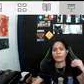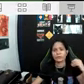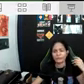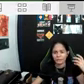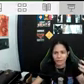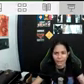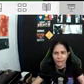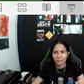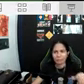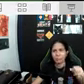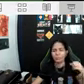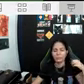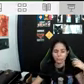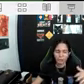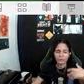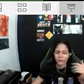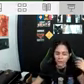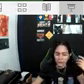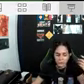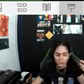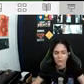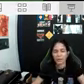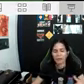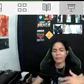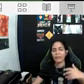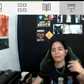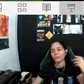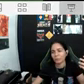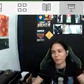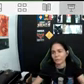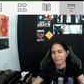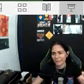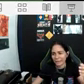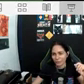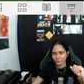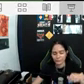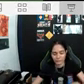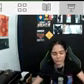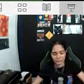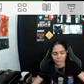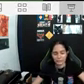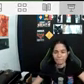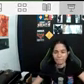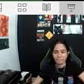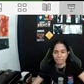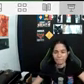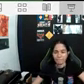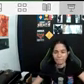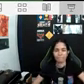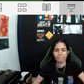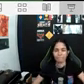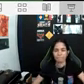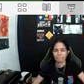equipamentos, tempo, o próprio dinheiro de deslocamento, de comprar material. Deu para entender?